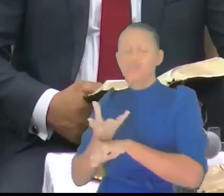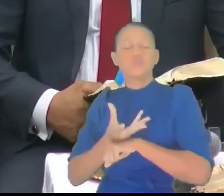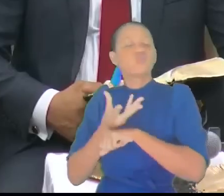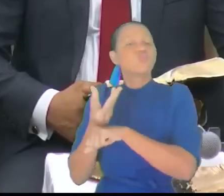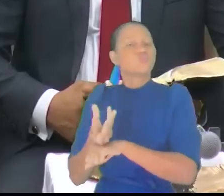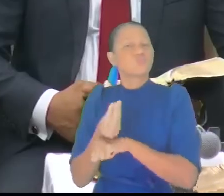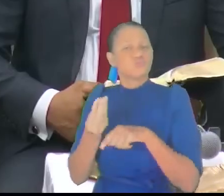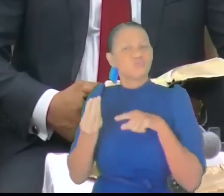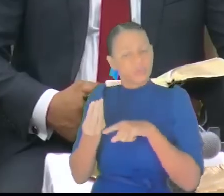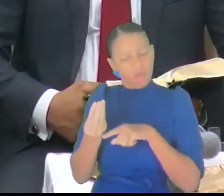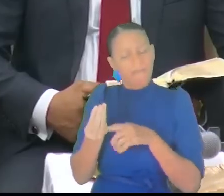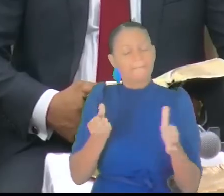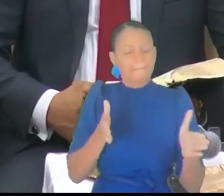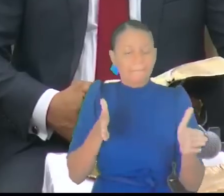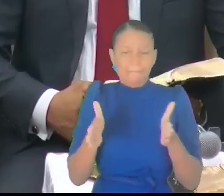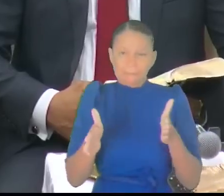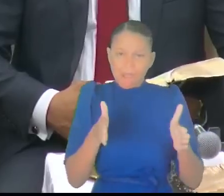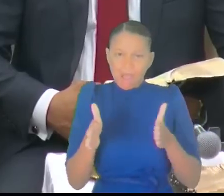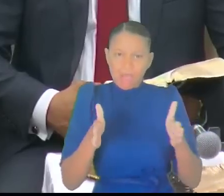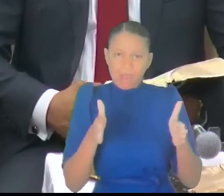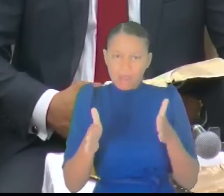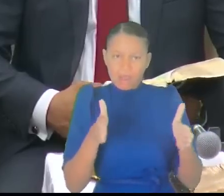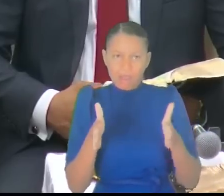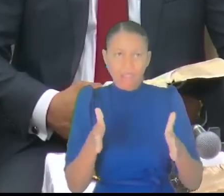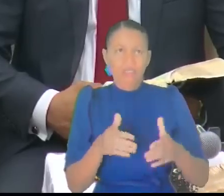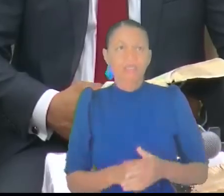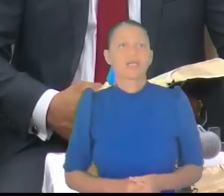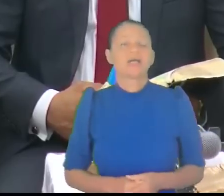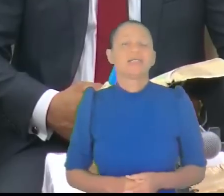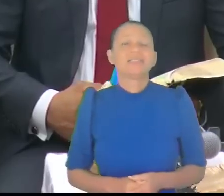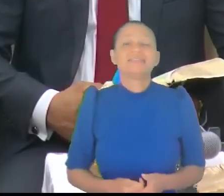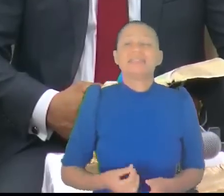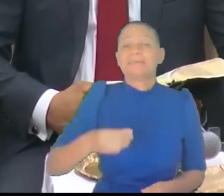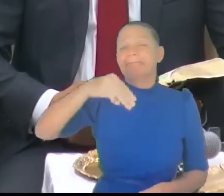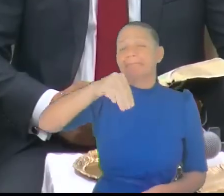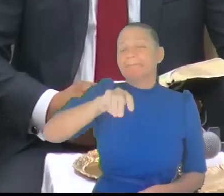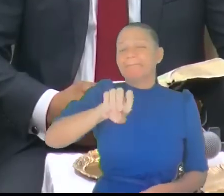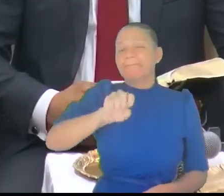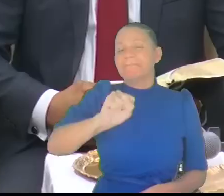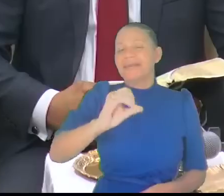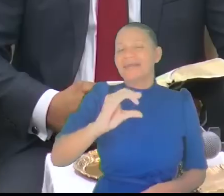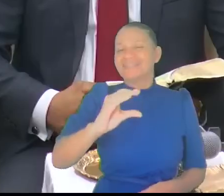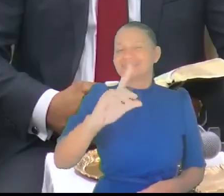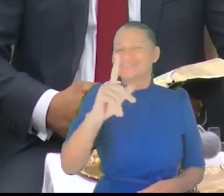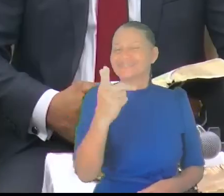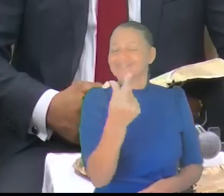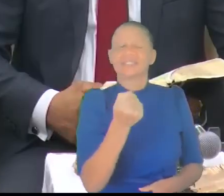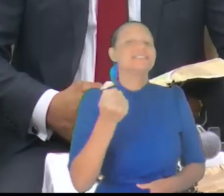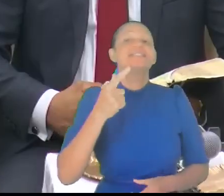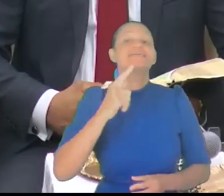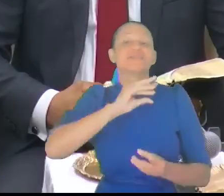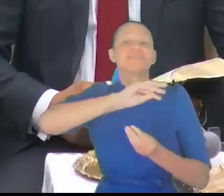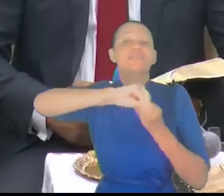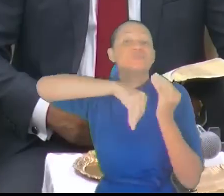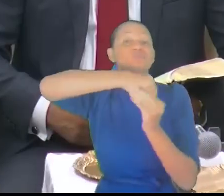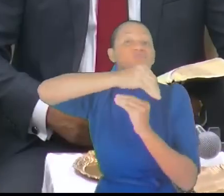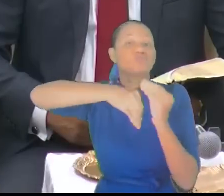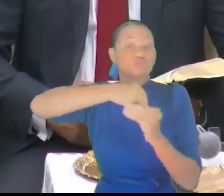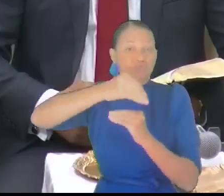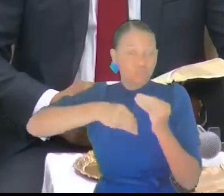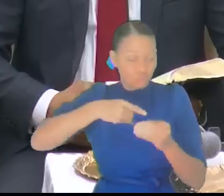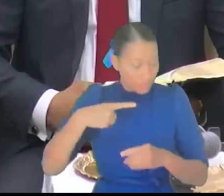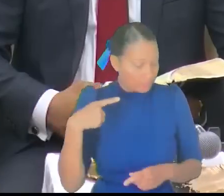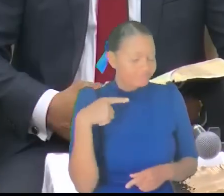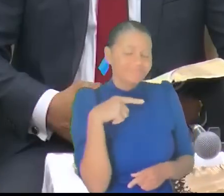numa fase ainda de mescla. Glória a Deus. A igreja, neste versículo,